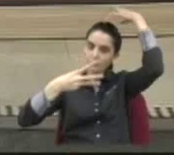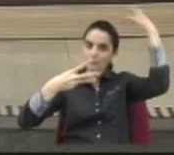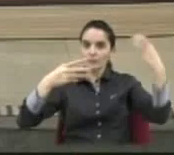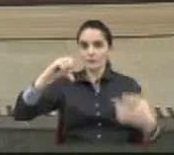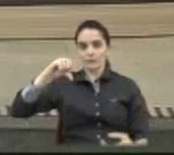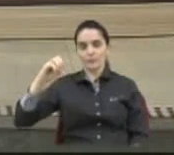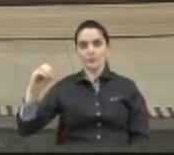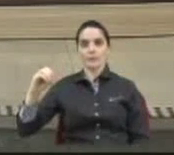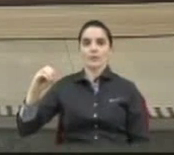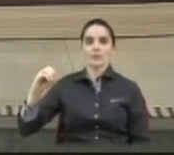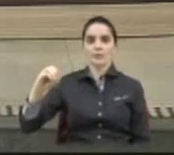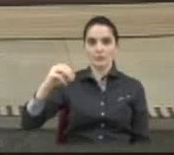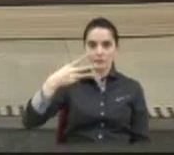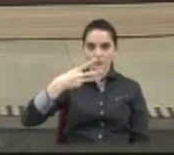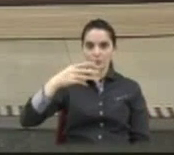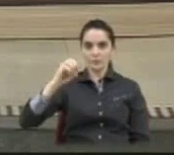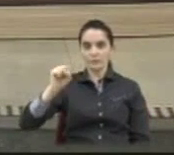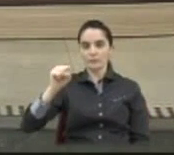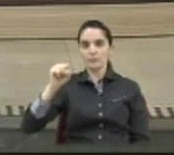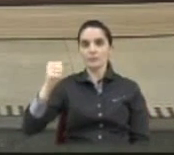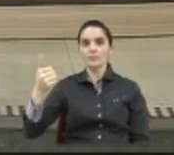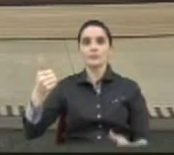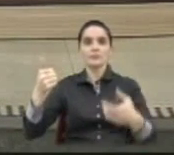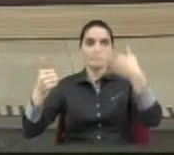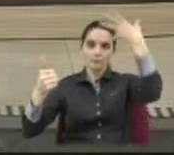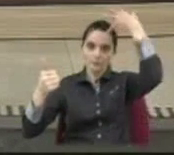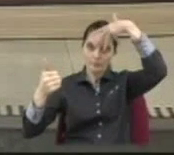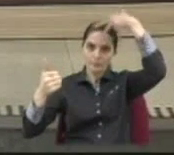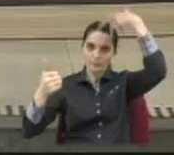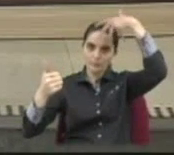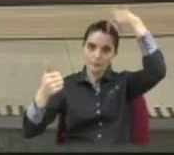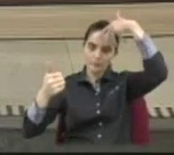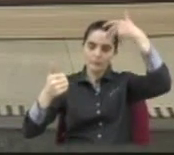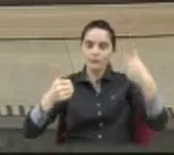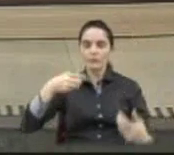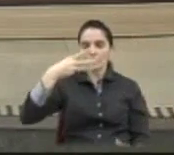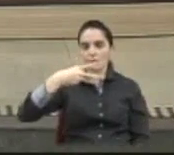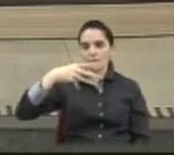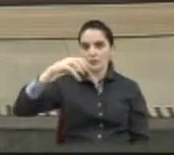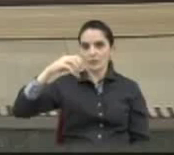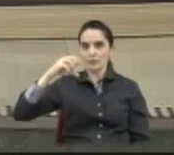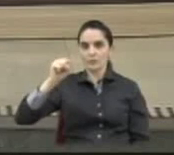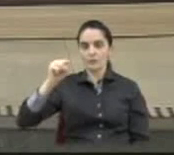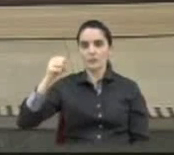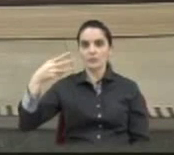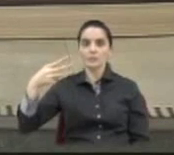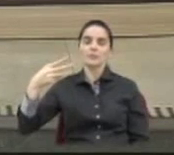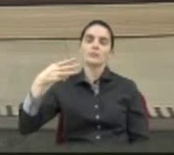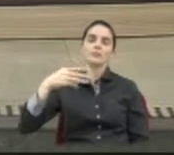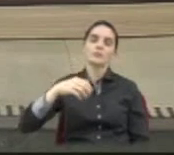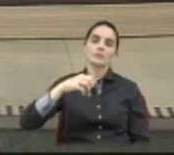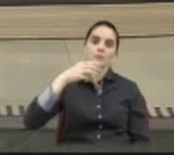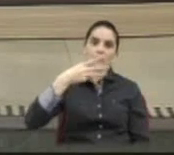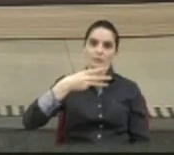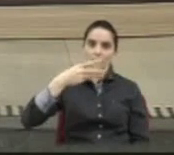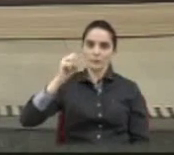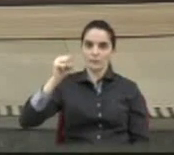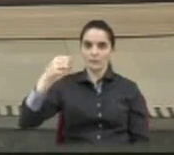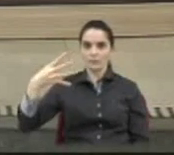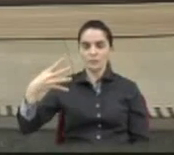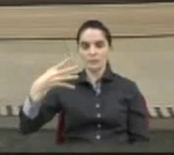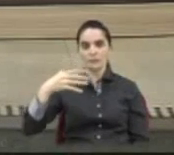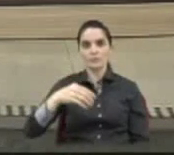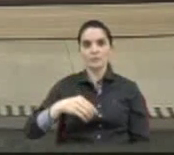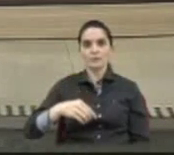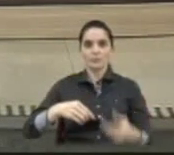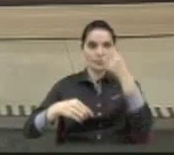Reis, 381, Érica Tanque, 382, Érica Tanque, 383, Érica Tanque,